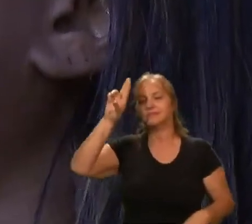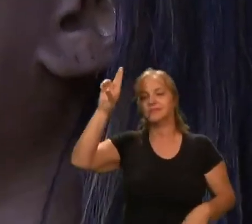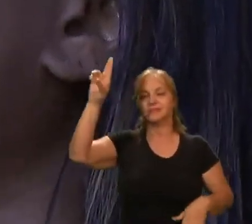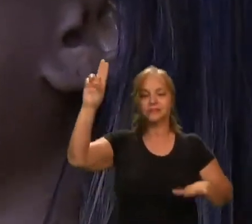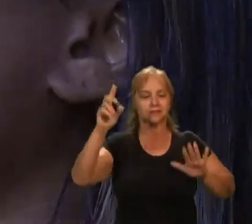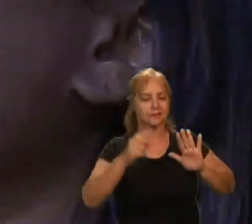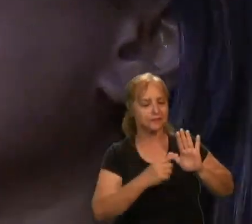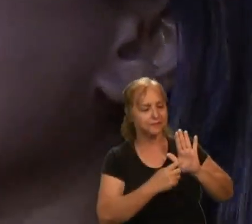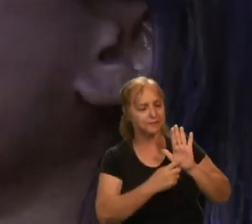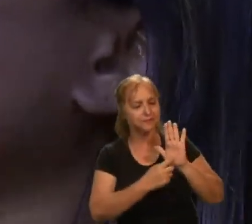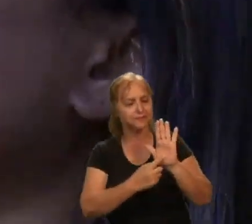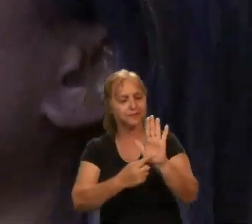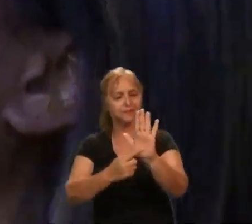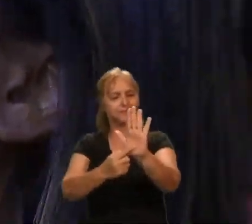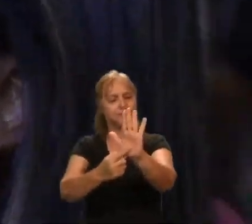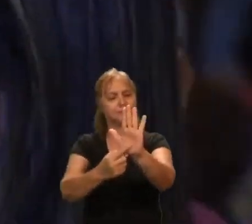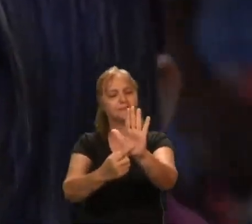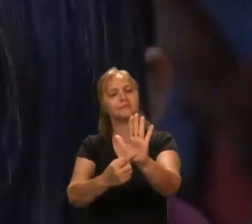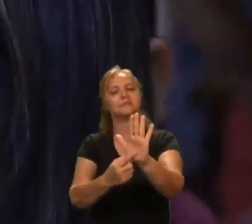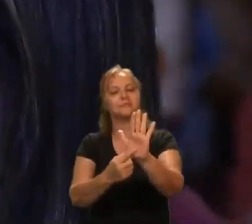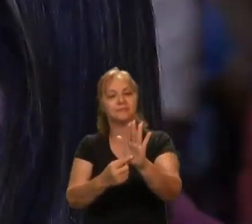Yireh, Adonai,